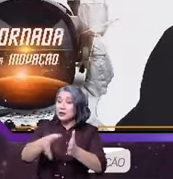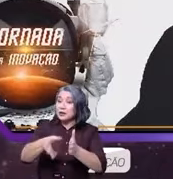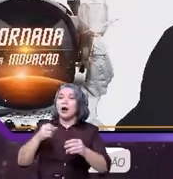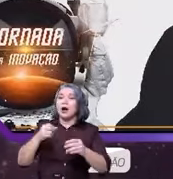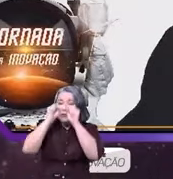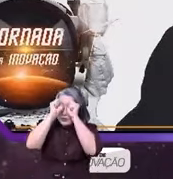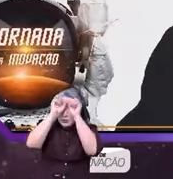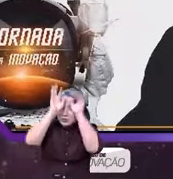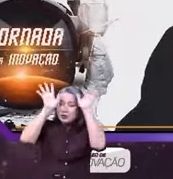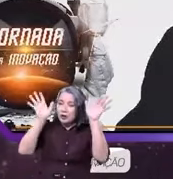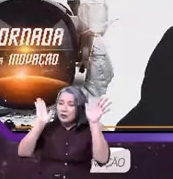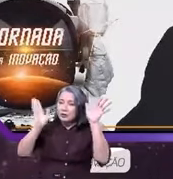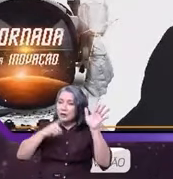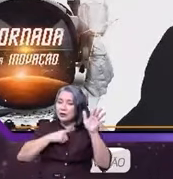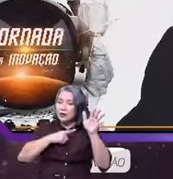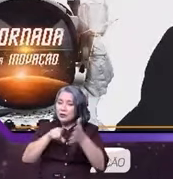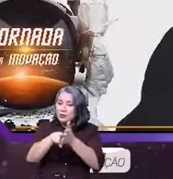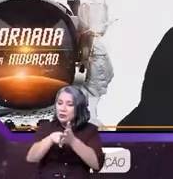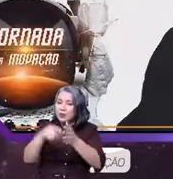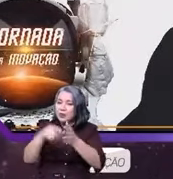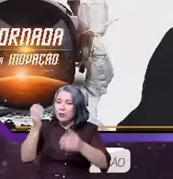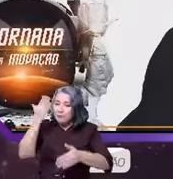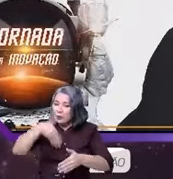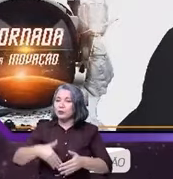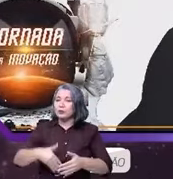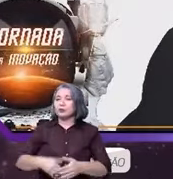esclarecesse, caso o senhor tenha esse tipo de comprovação.